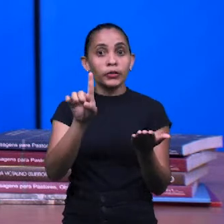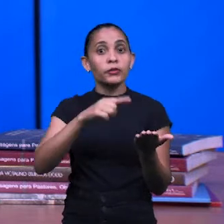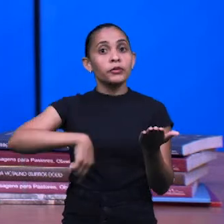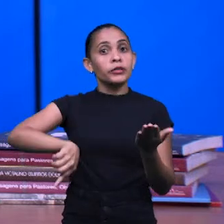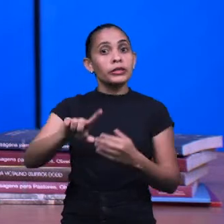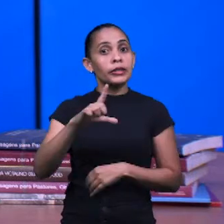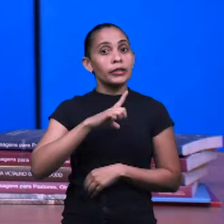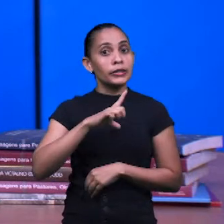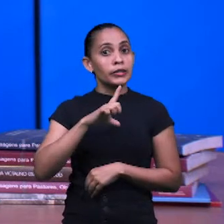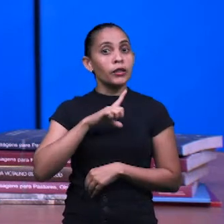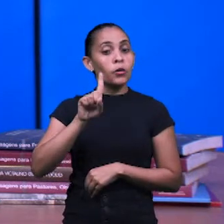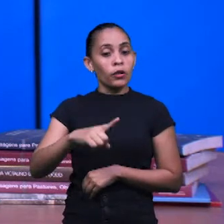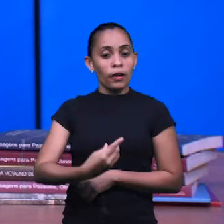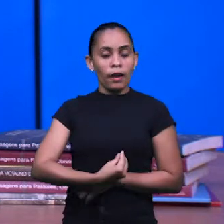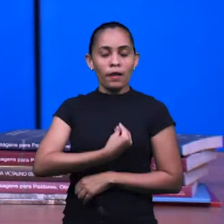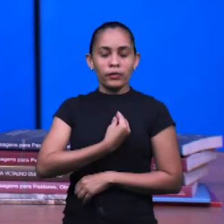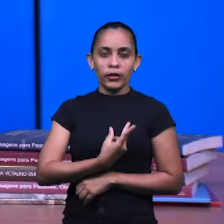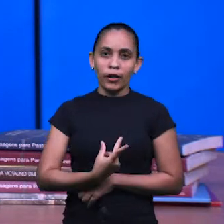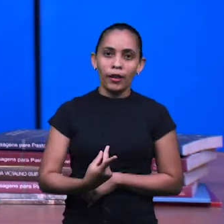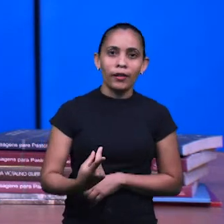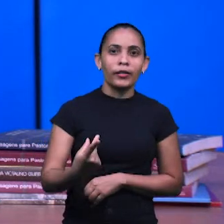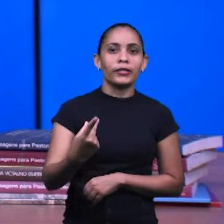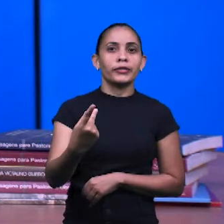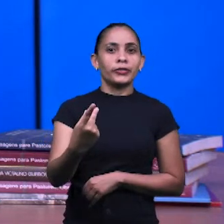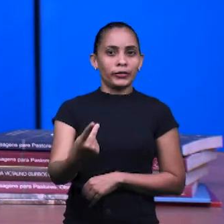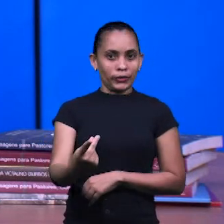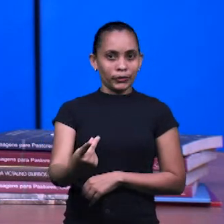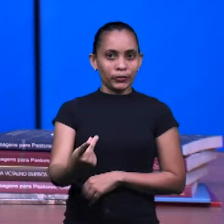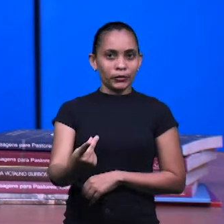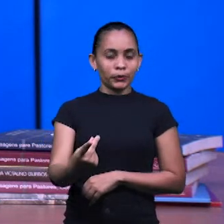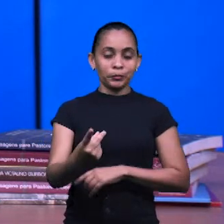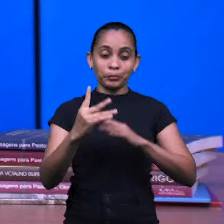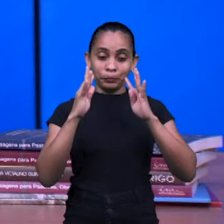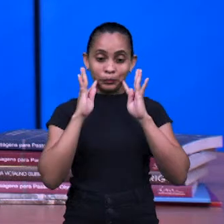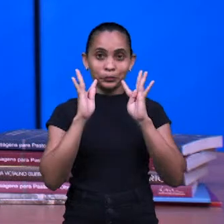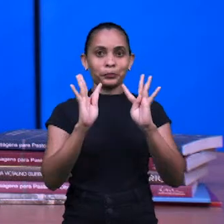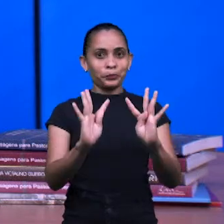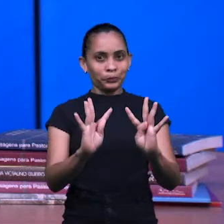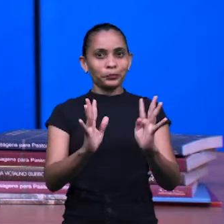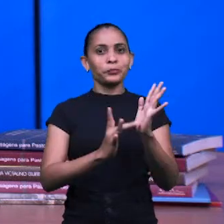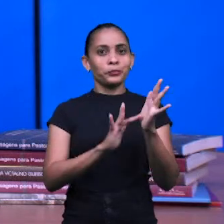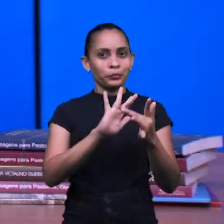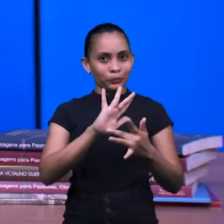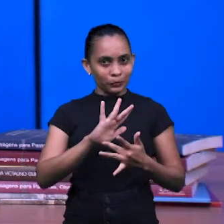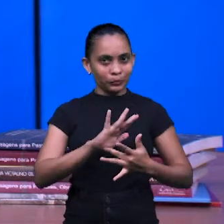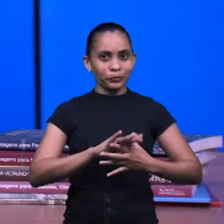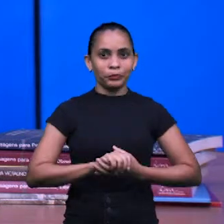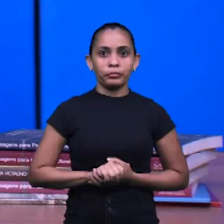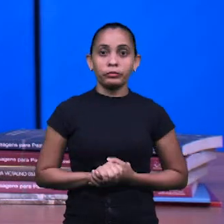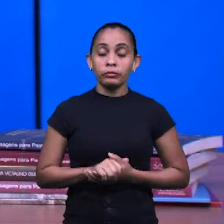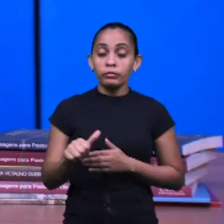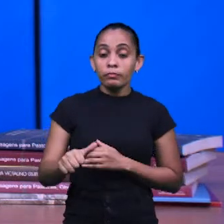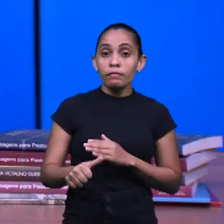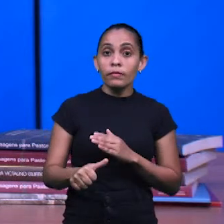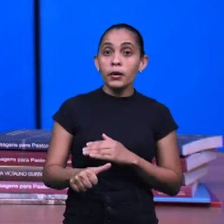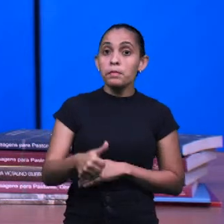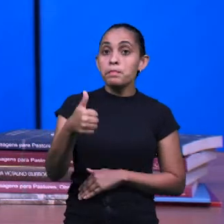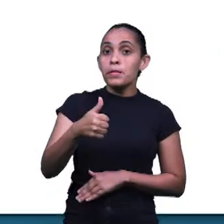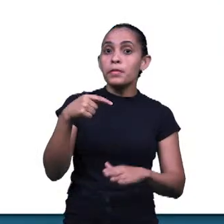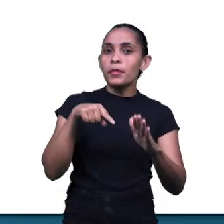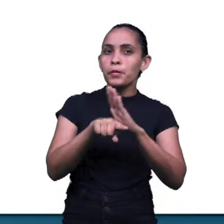ter nelas a vida eterna, e são elas que de mim testificam. Então vamos ler a nossa primeira pergunta. A primeira pergunta é a